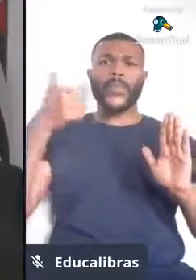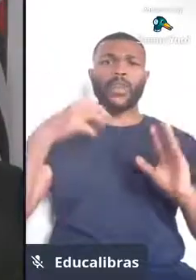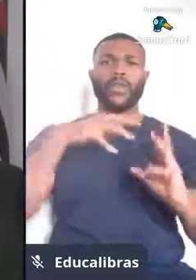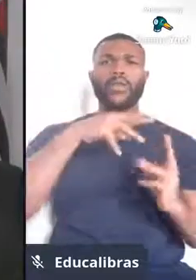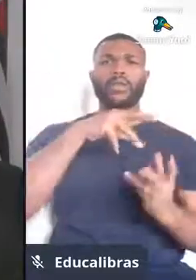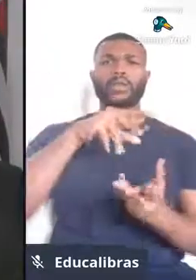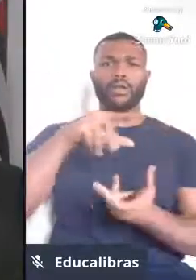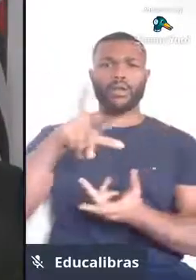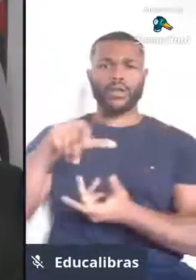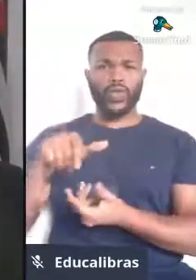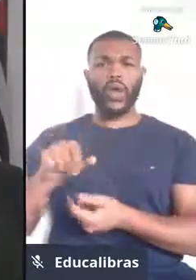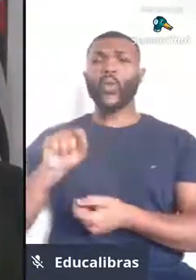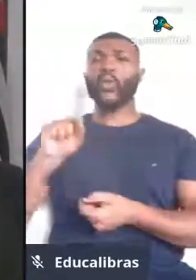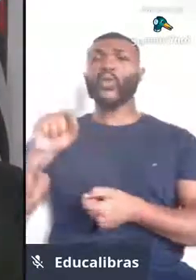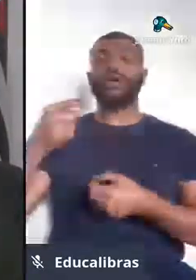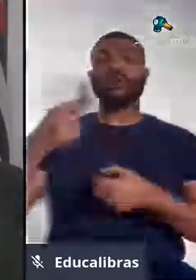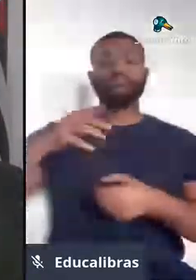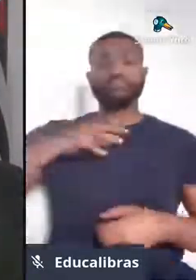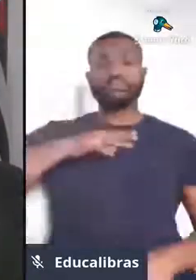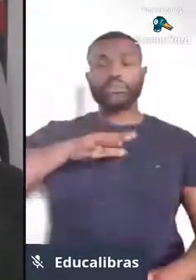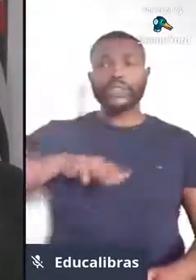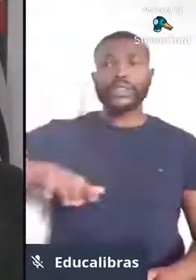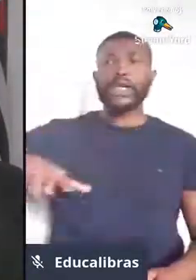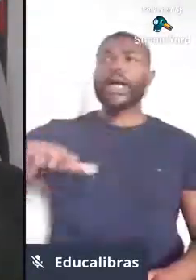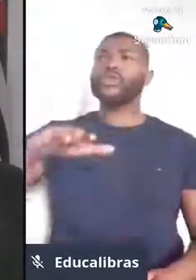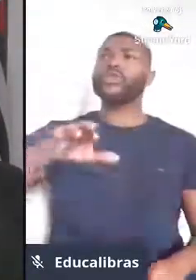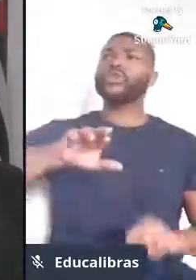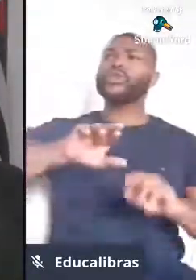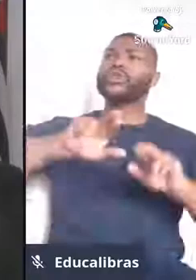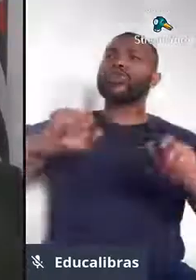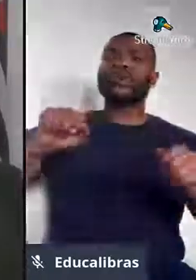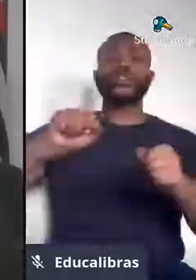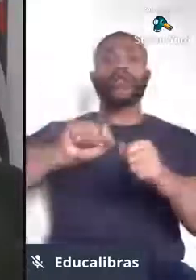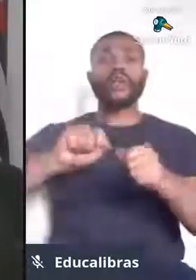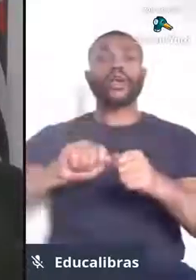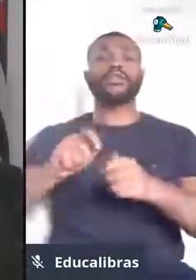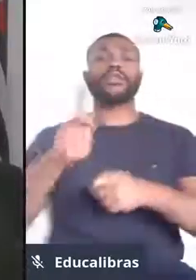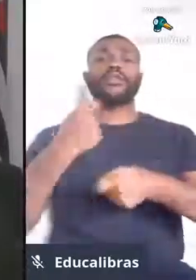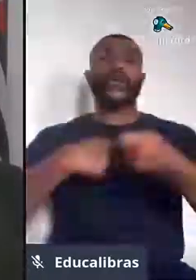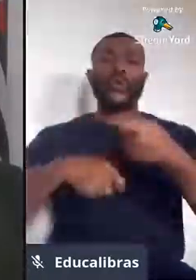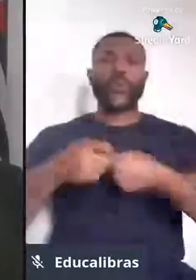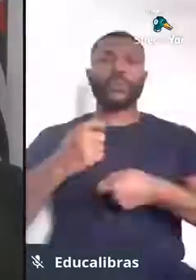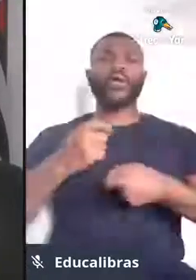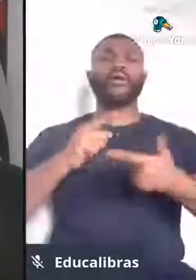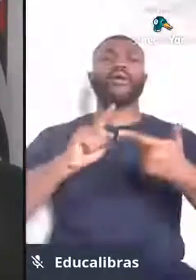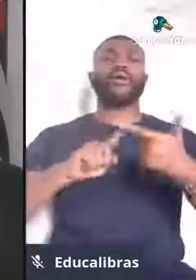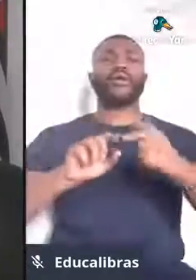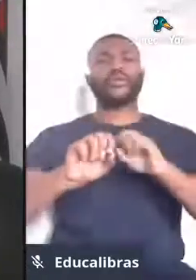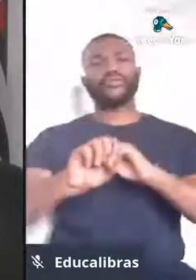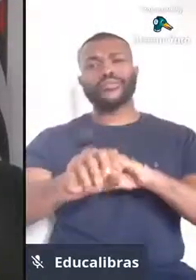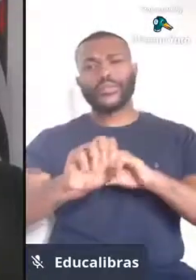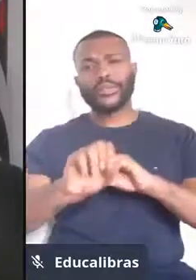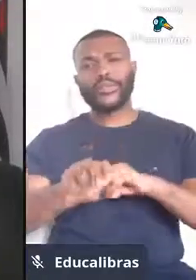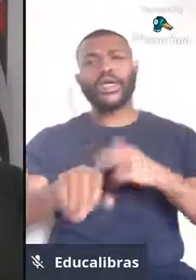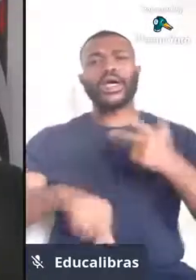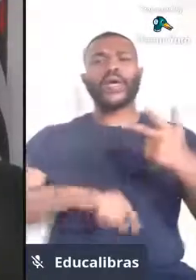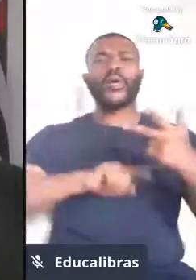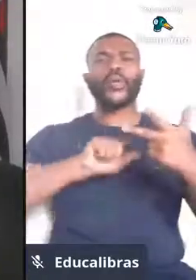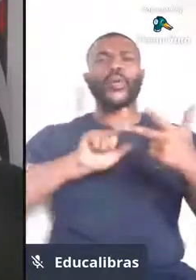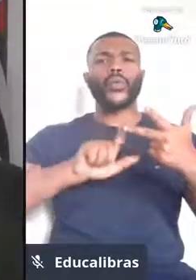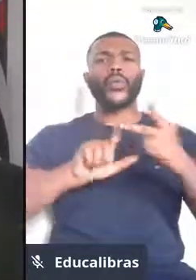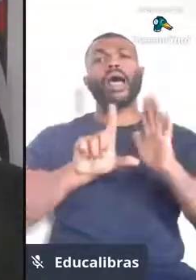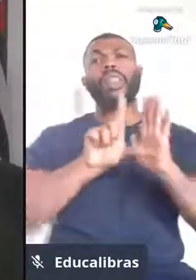feito nas cidades, nas mais diferentes frentes, em economia, em educação, em termos de